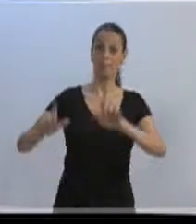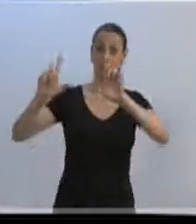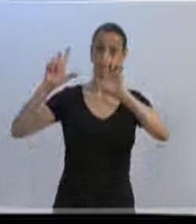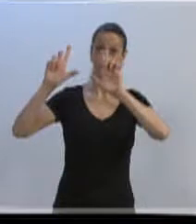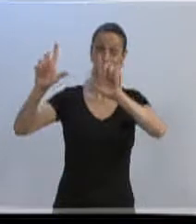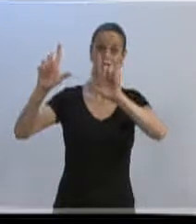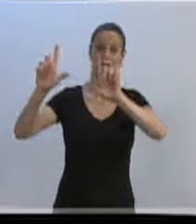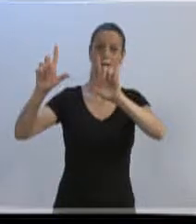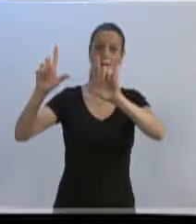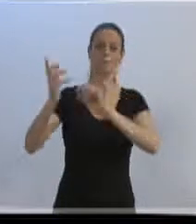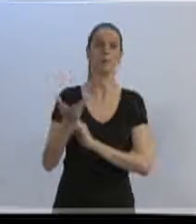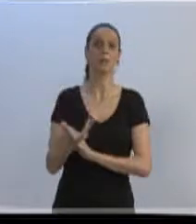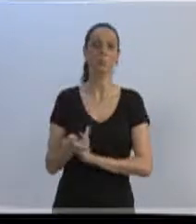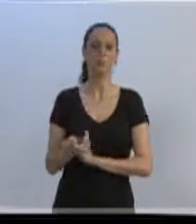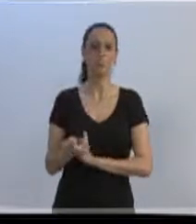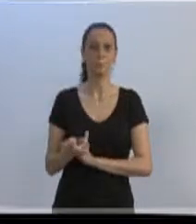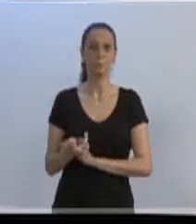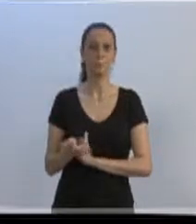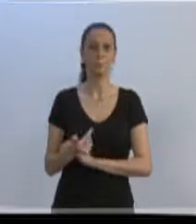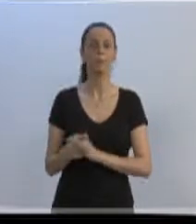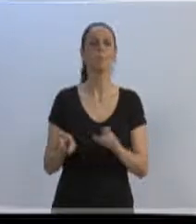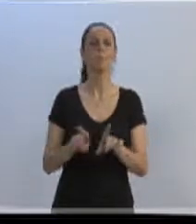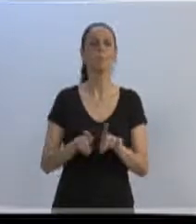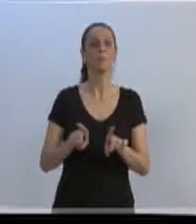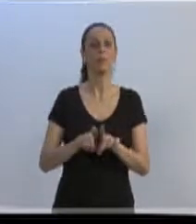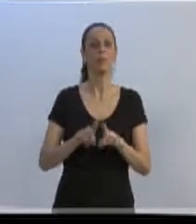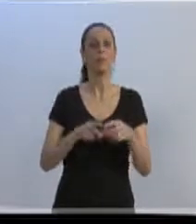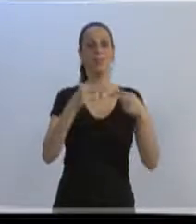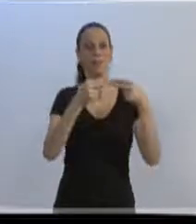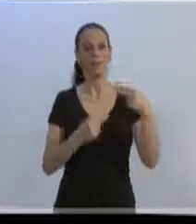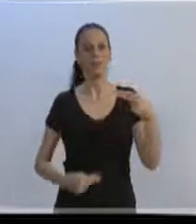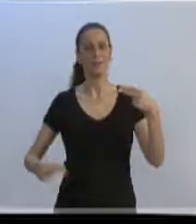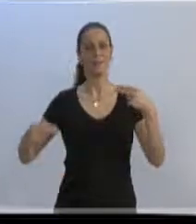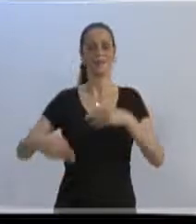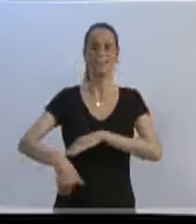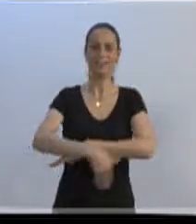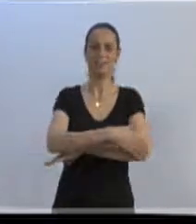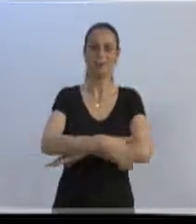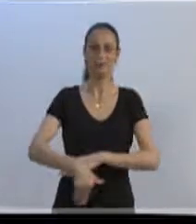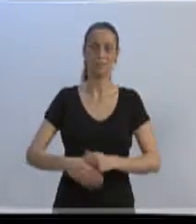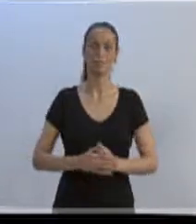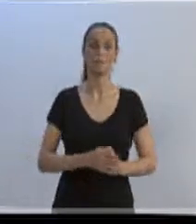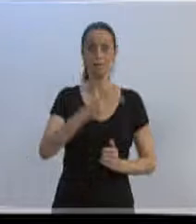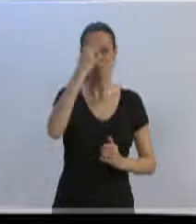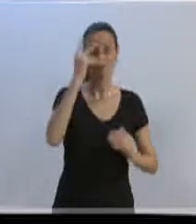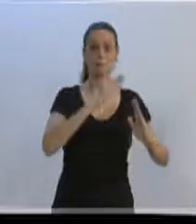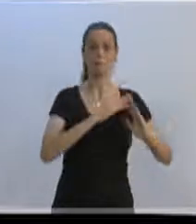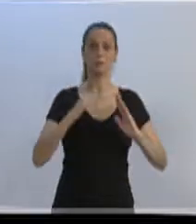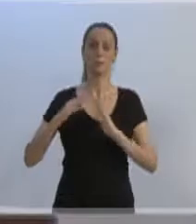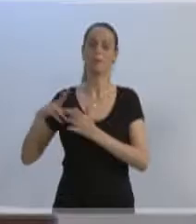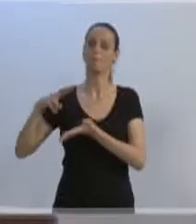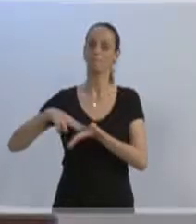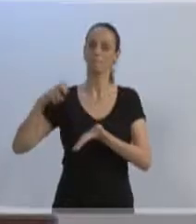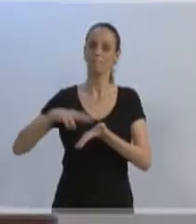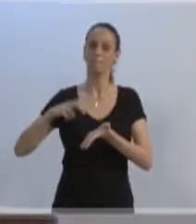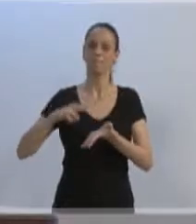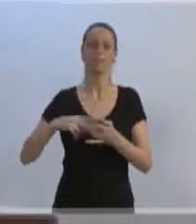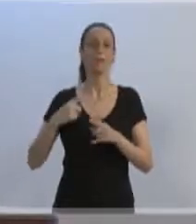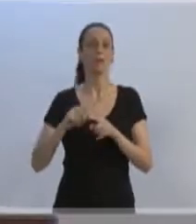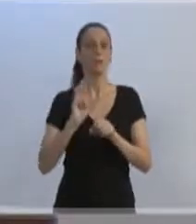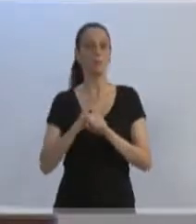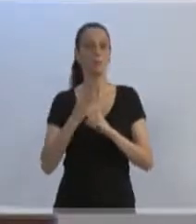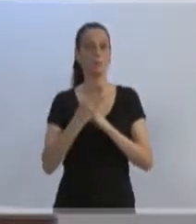velocidade ea inauguração daquela rua os moradores estão contente por aquele bairro zeitoun